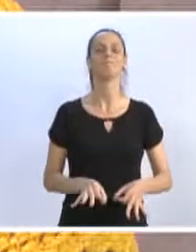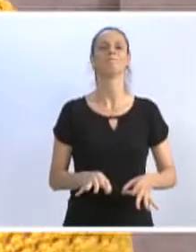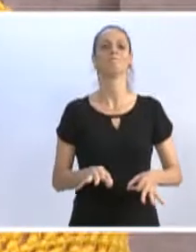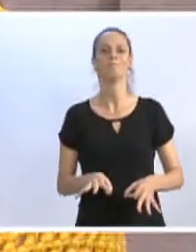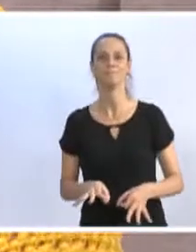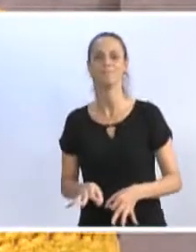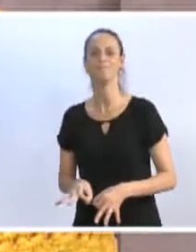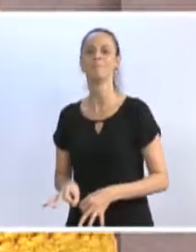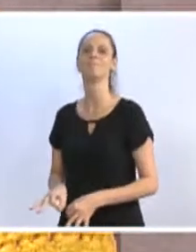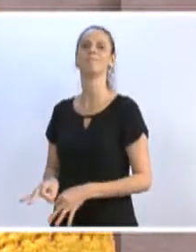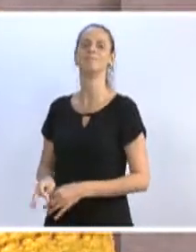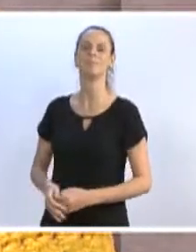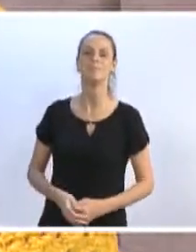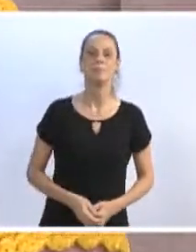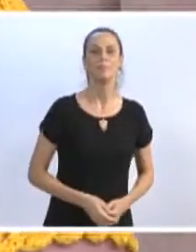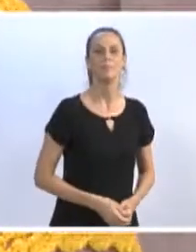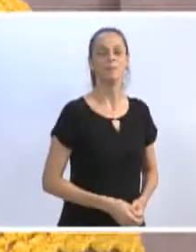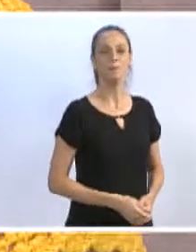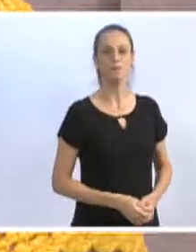então.